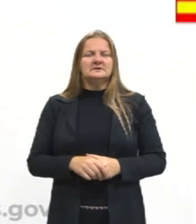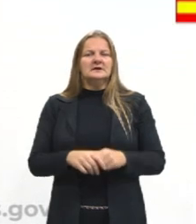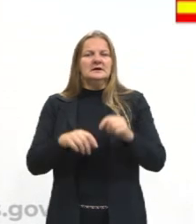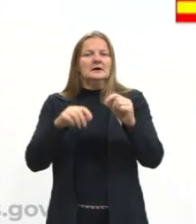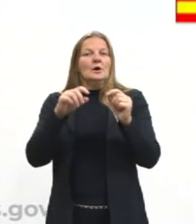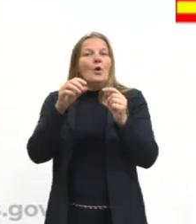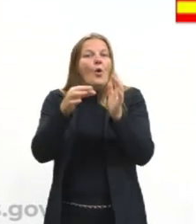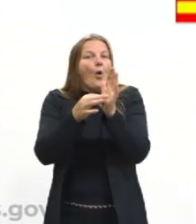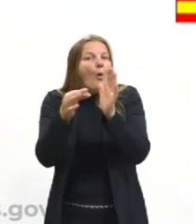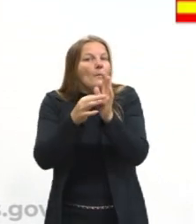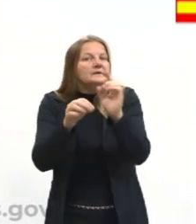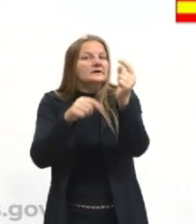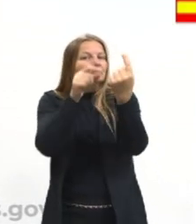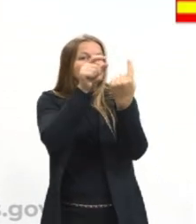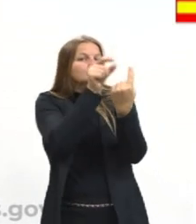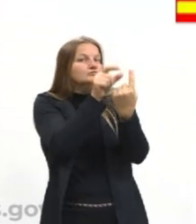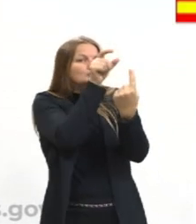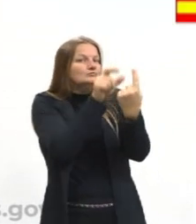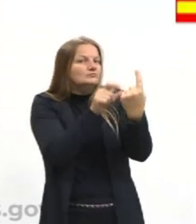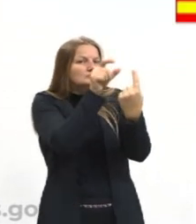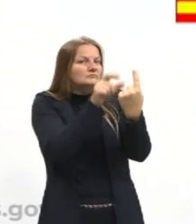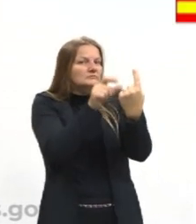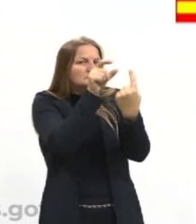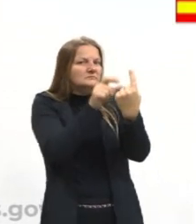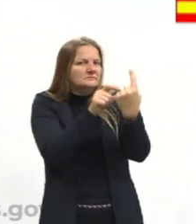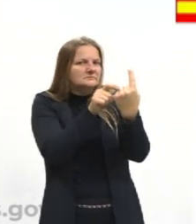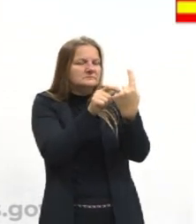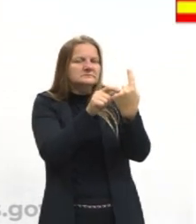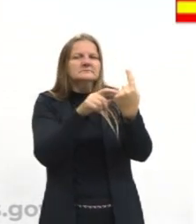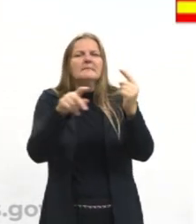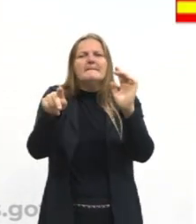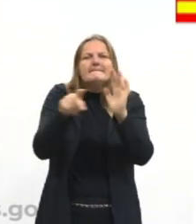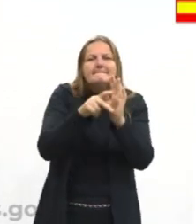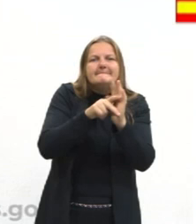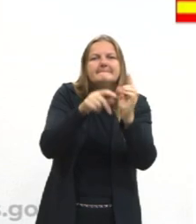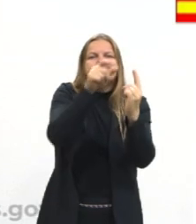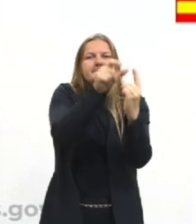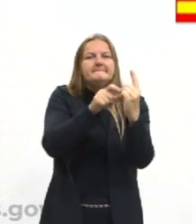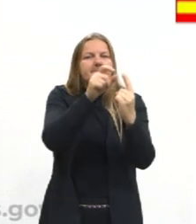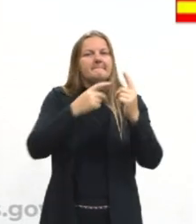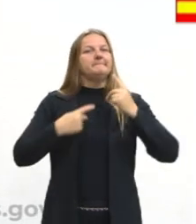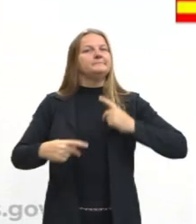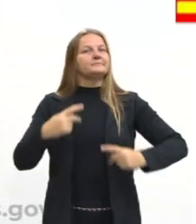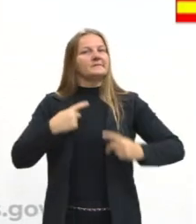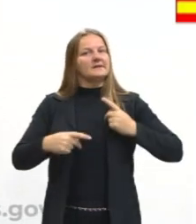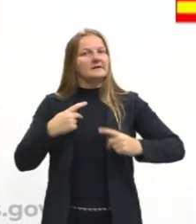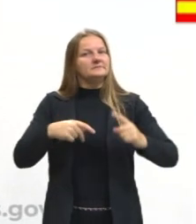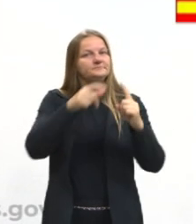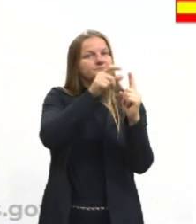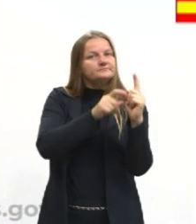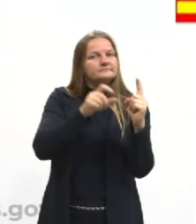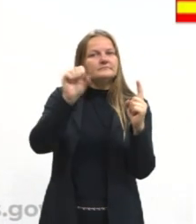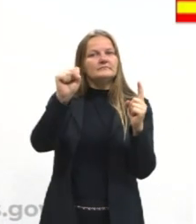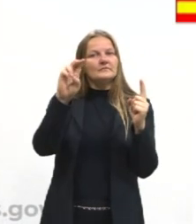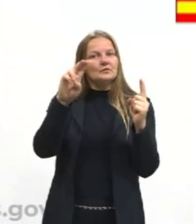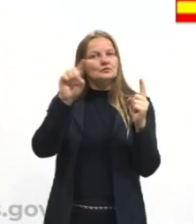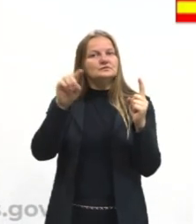personagem ou seja o que a personagem susanita